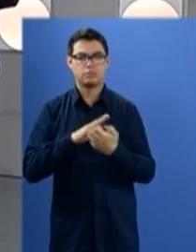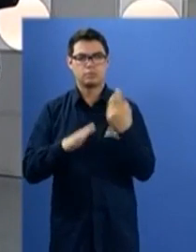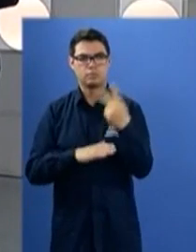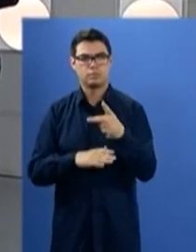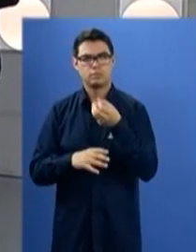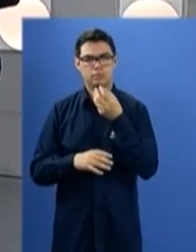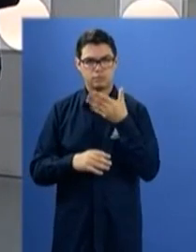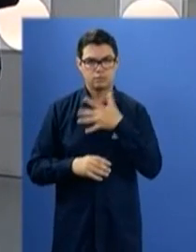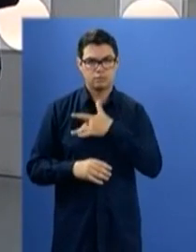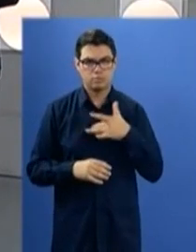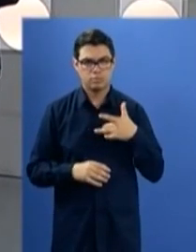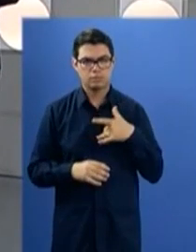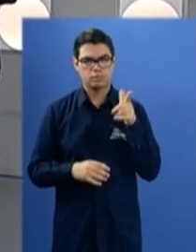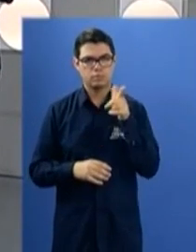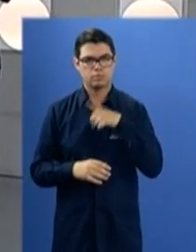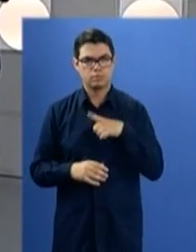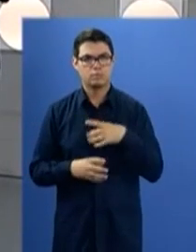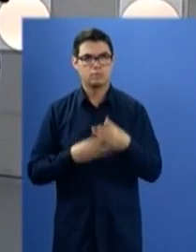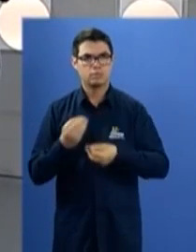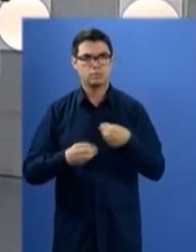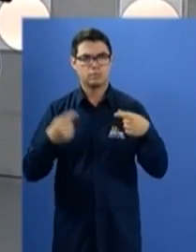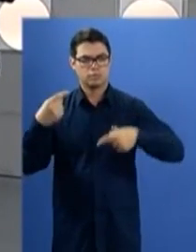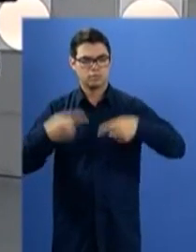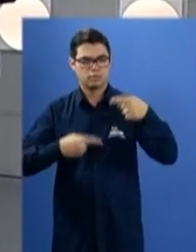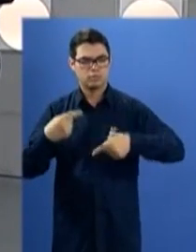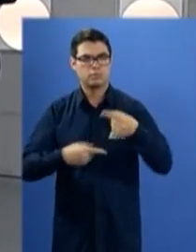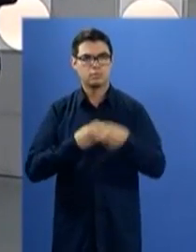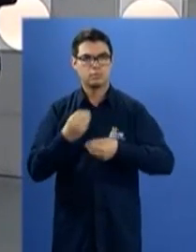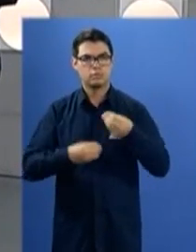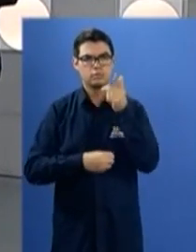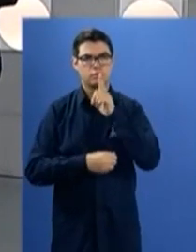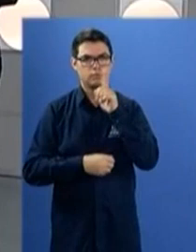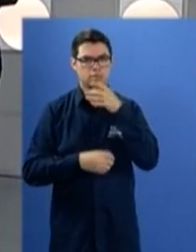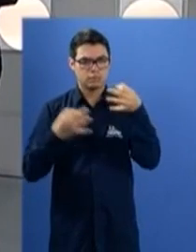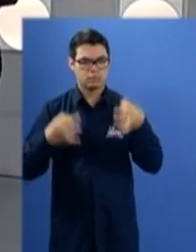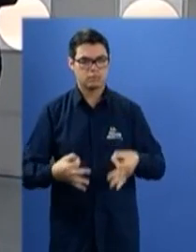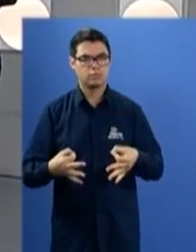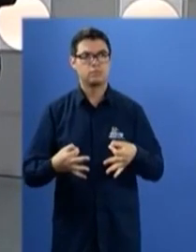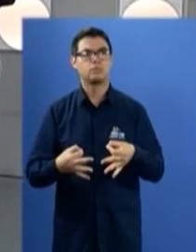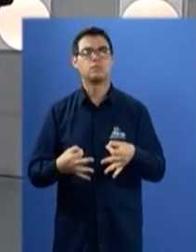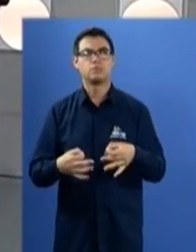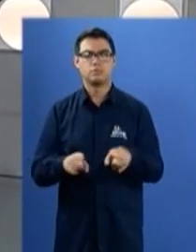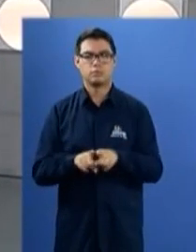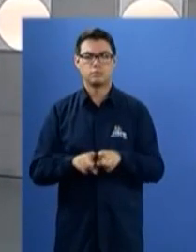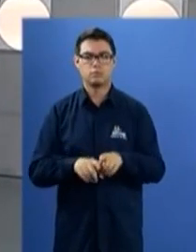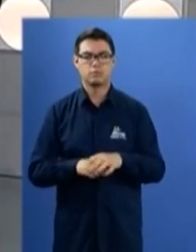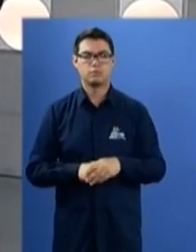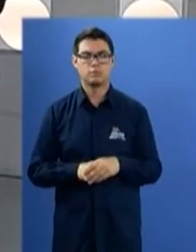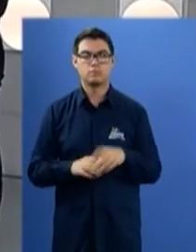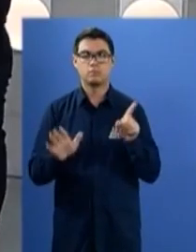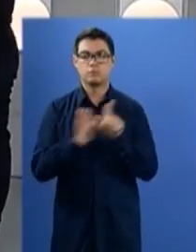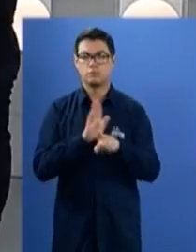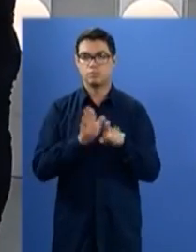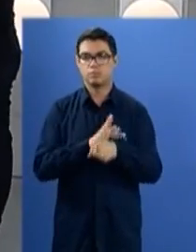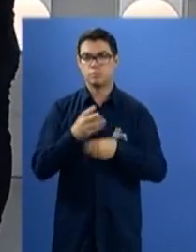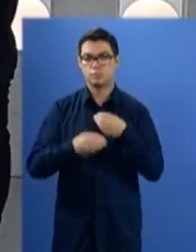empresa é saudável? E os conflitos são resolvidos de forma justa? Aí são perguntas